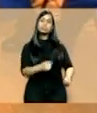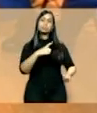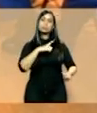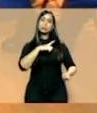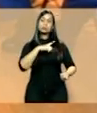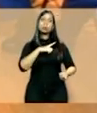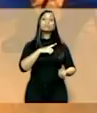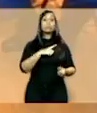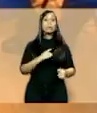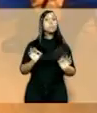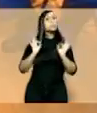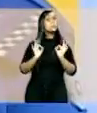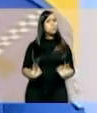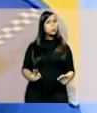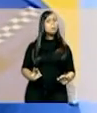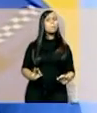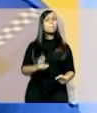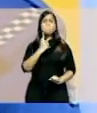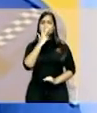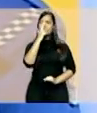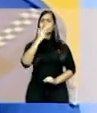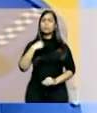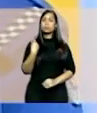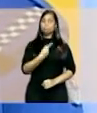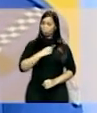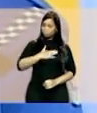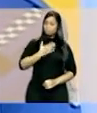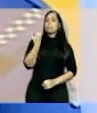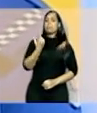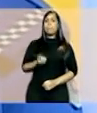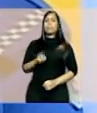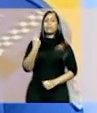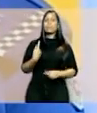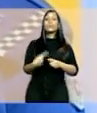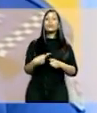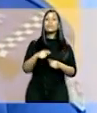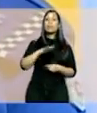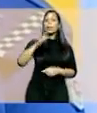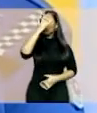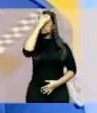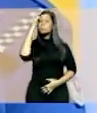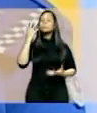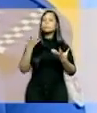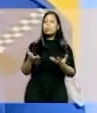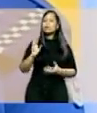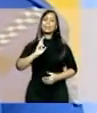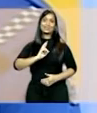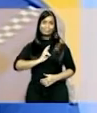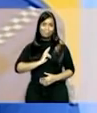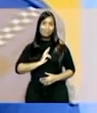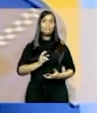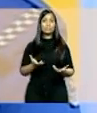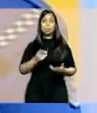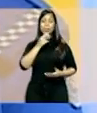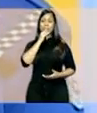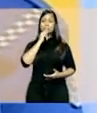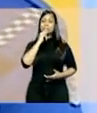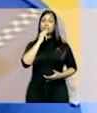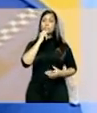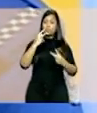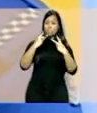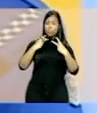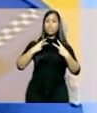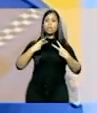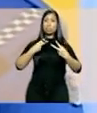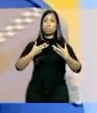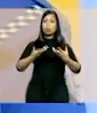impressionante a eficácia disso. Surpreendeu até a gente, inclusive. Porque as pessoas, na verdade, elas querem solução. Elas querem ser ouvidas, na verdade. Primeiramente,